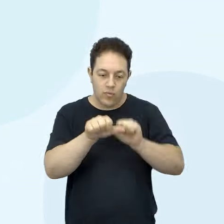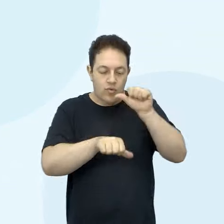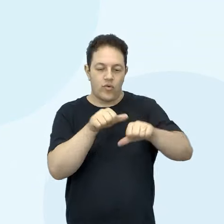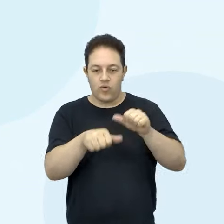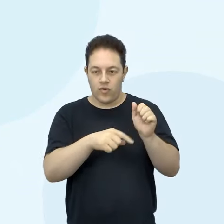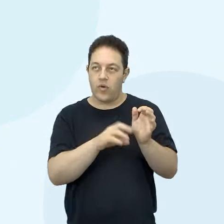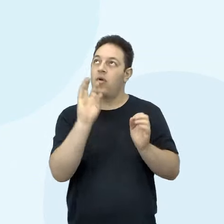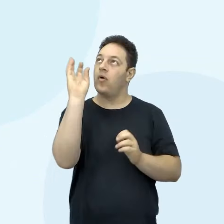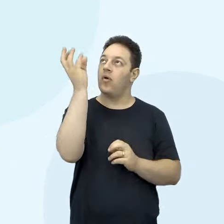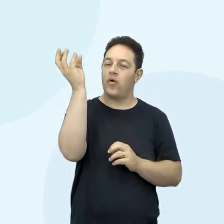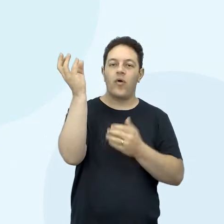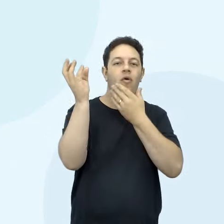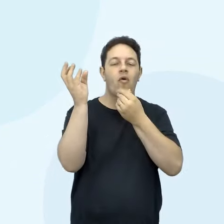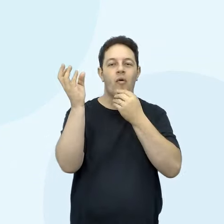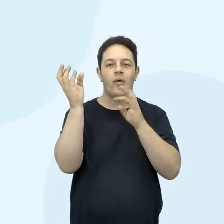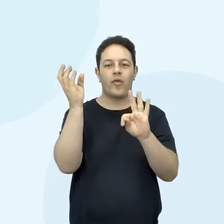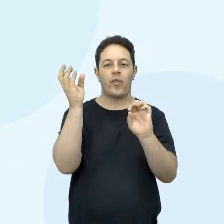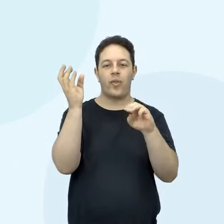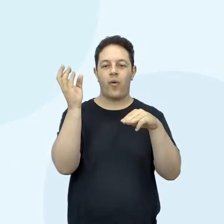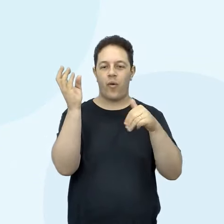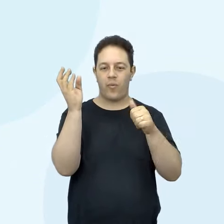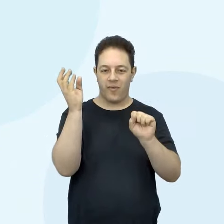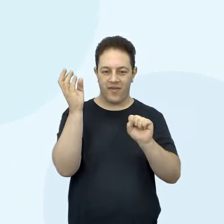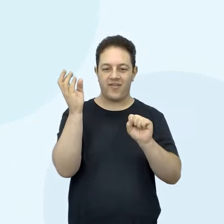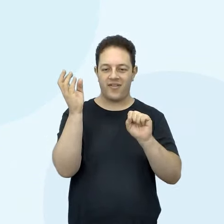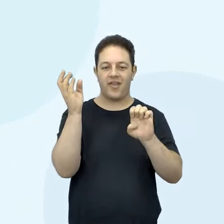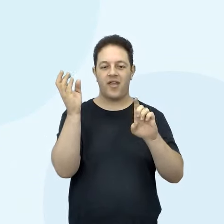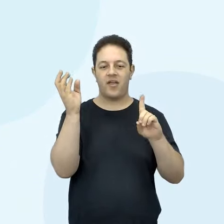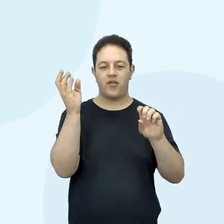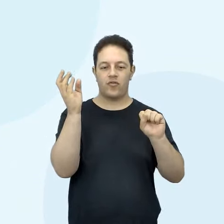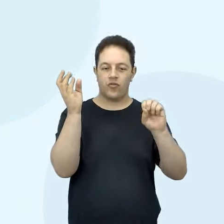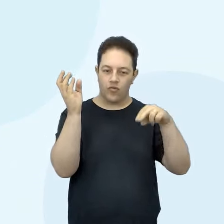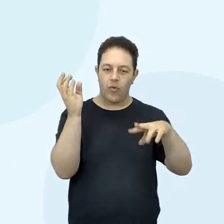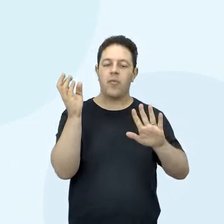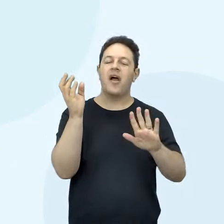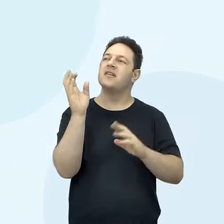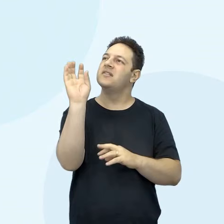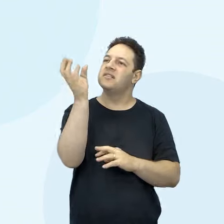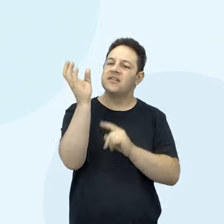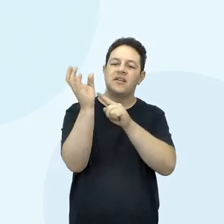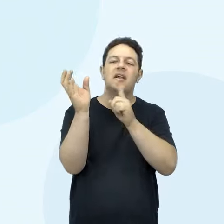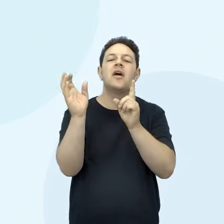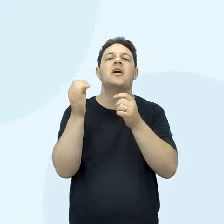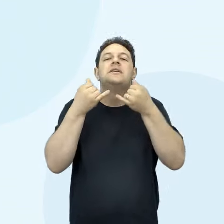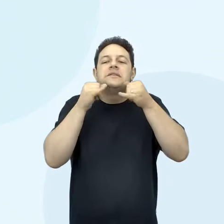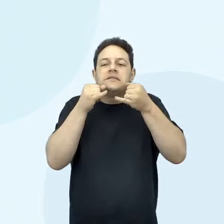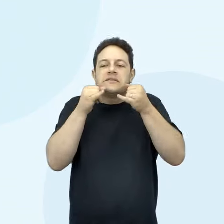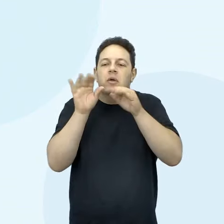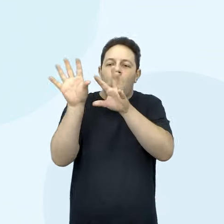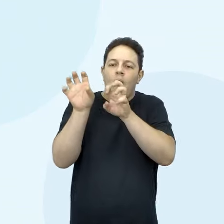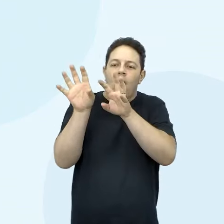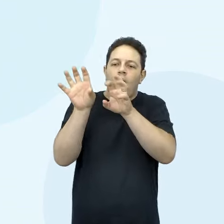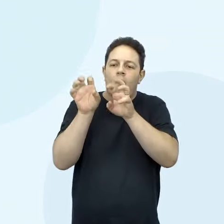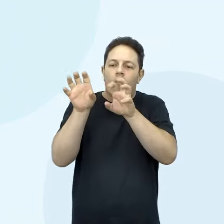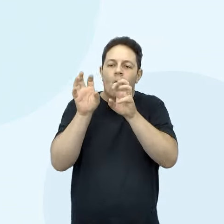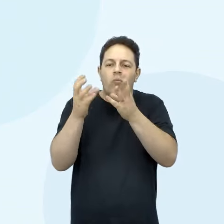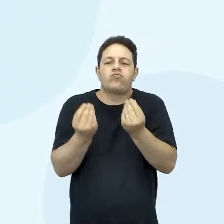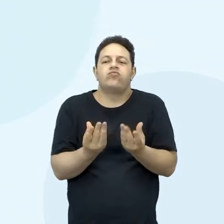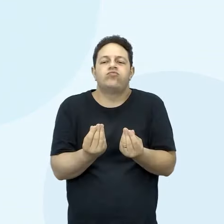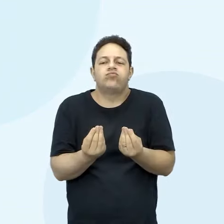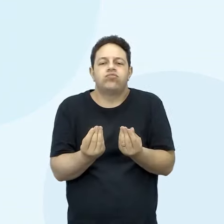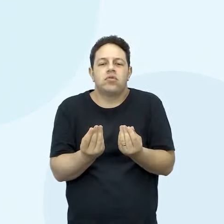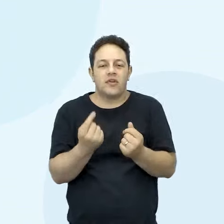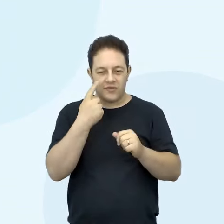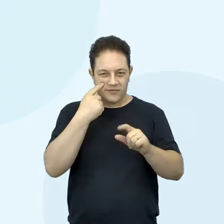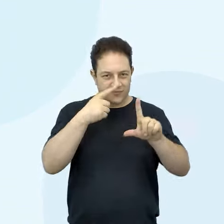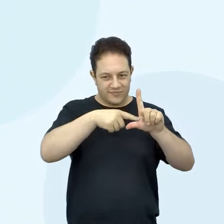aí por Thomas Edison, mas que demanda muita perda de energia, porque ali no gráfico